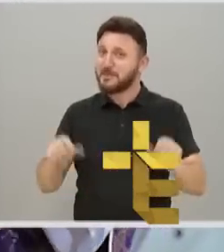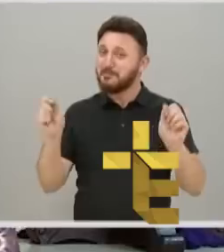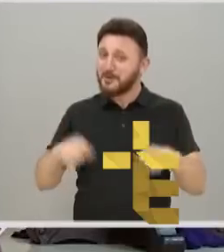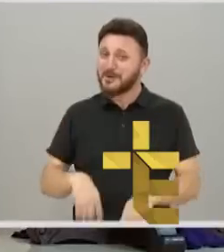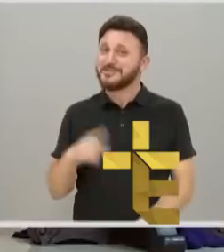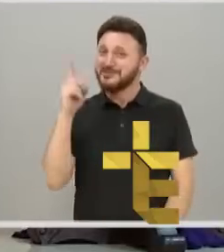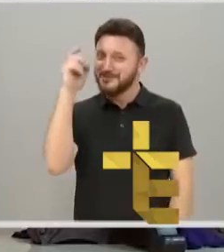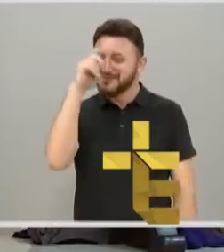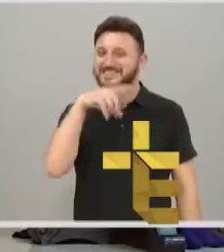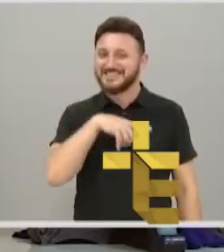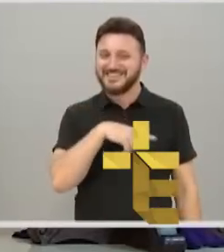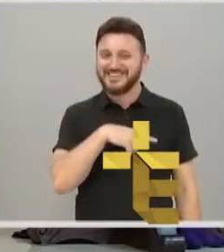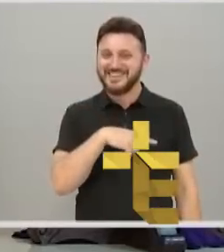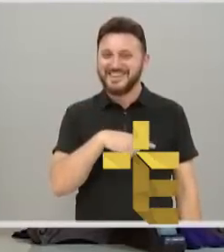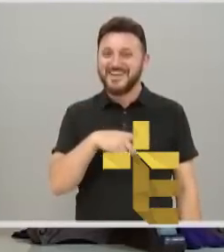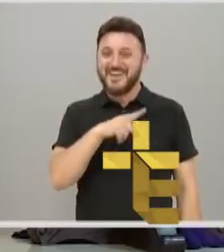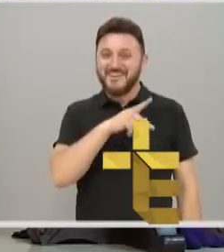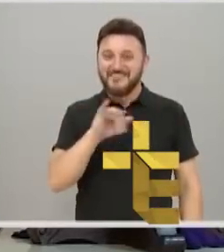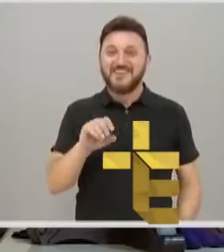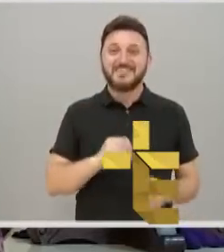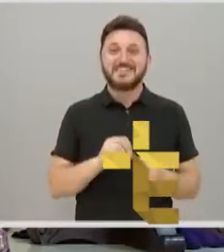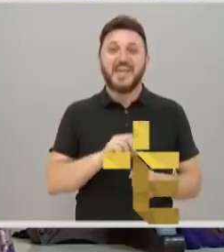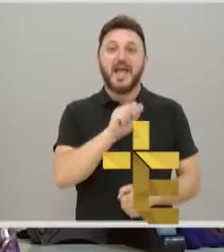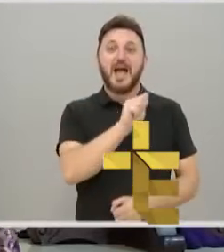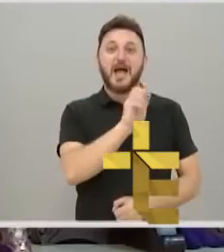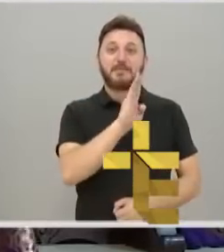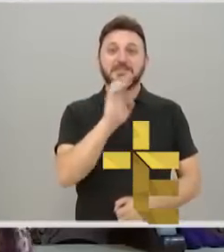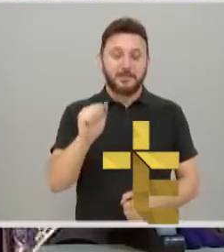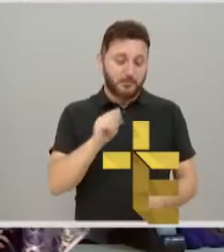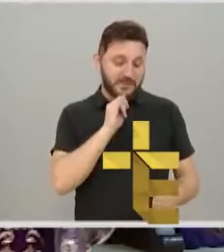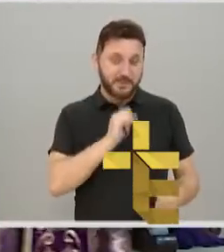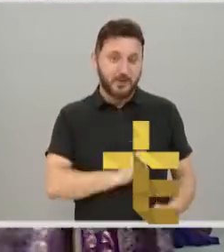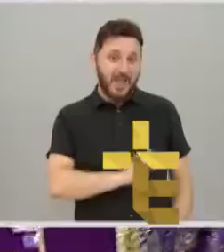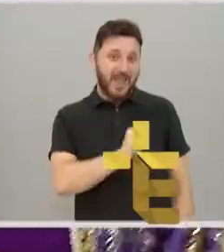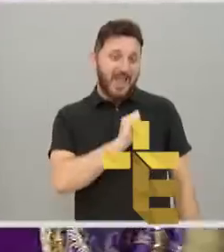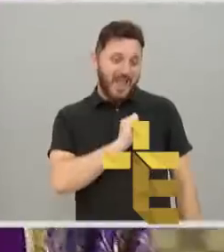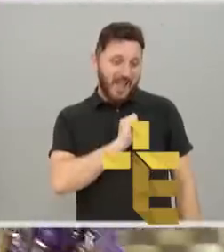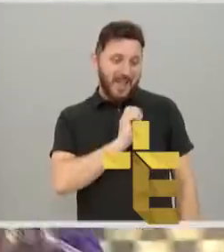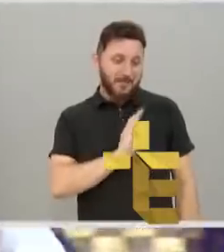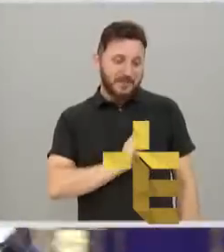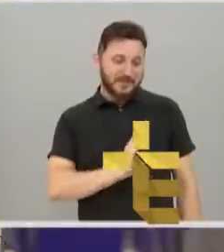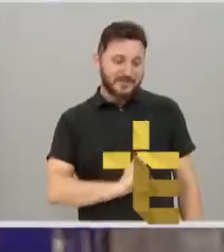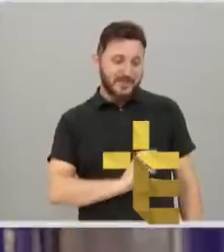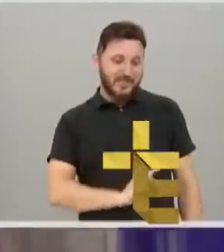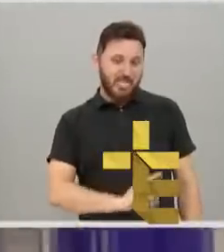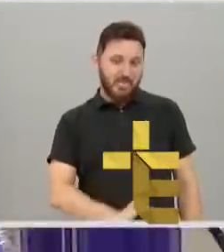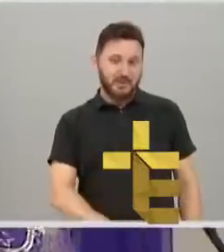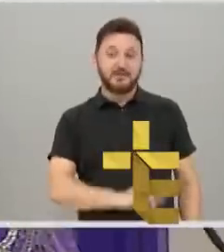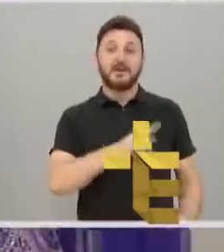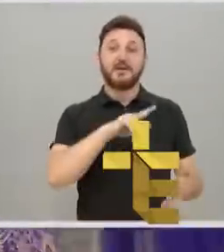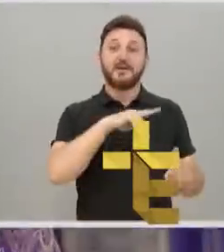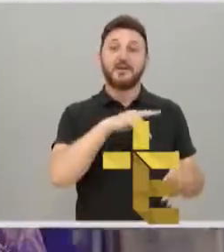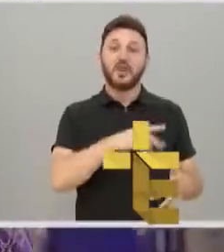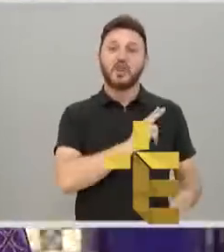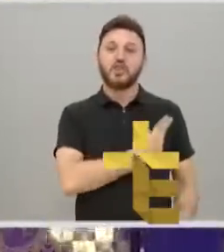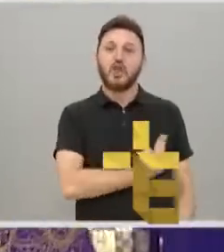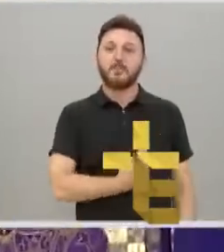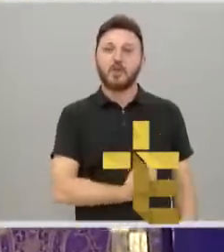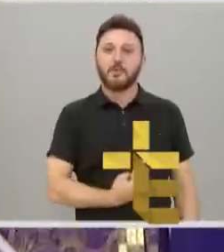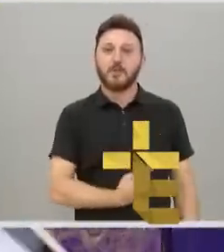vai fazer o ABC inteiro, vai chegar do A ao Y, de uma mente, vai faltar